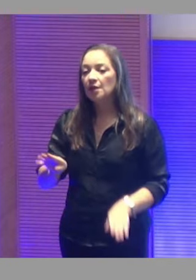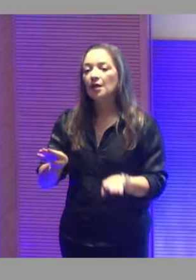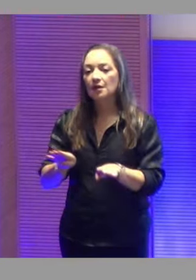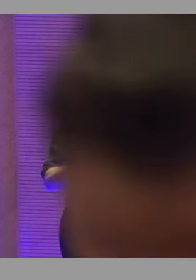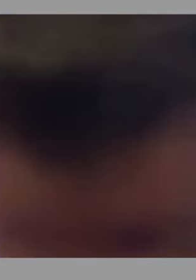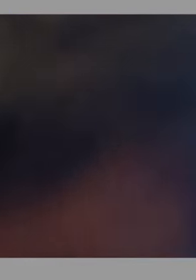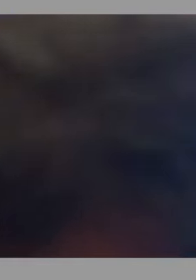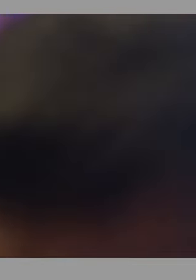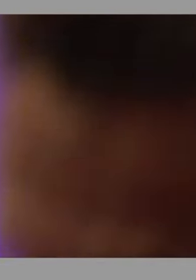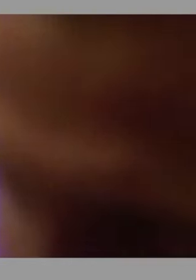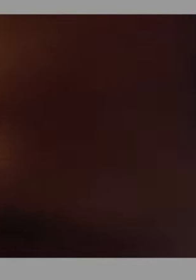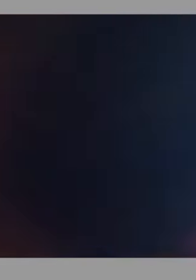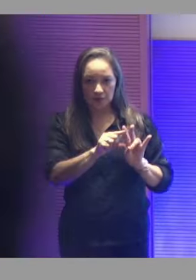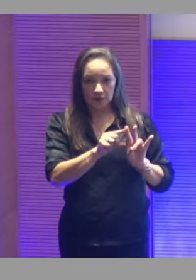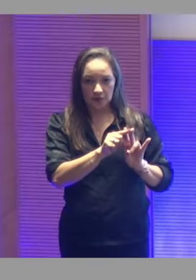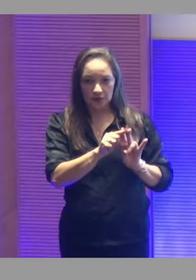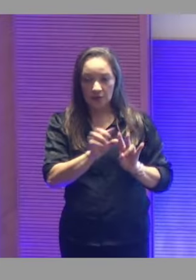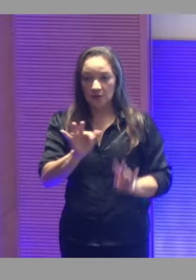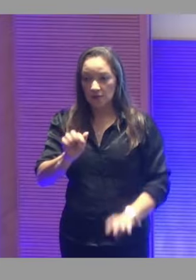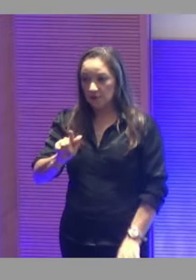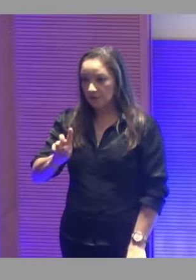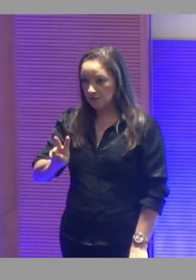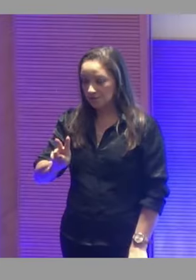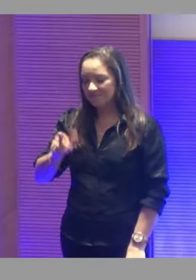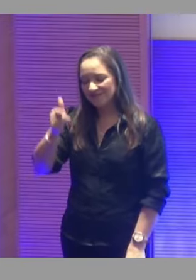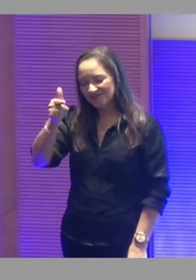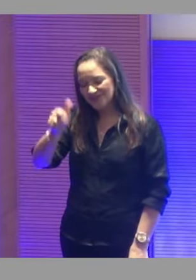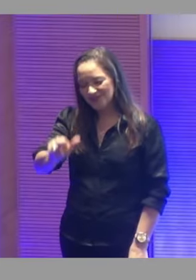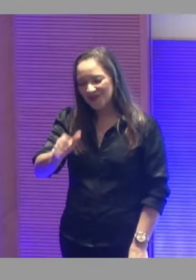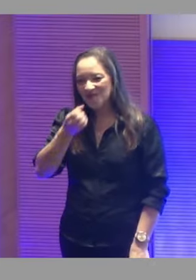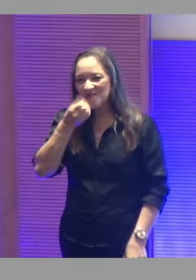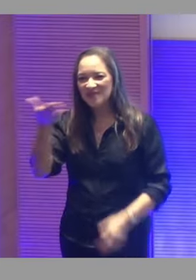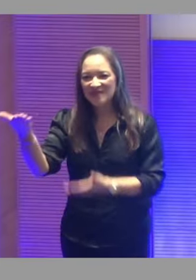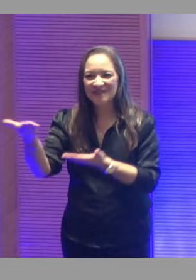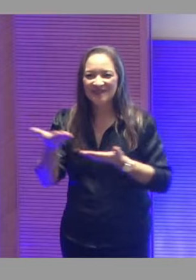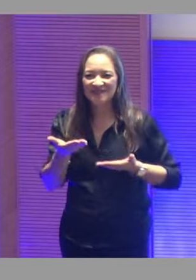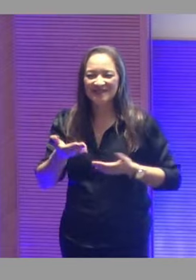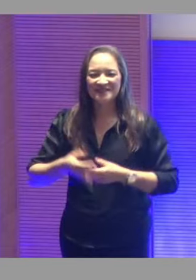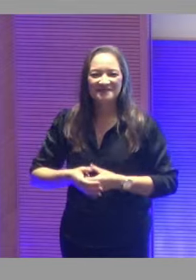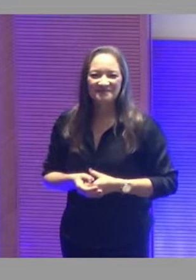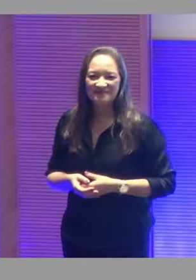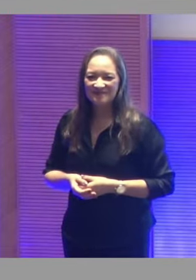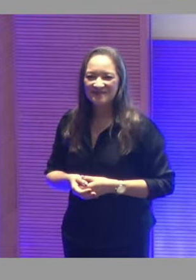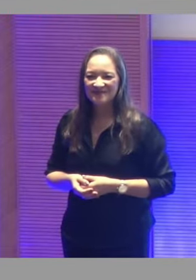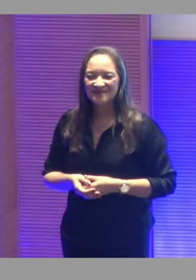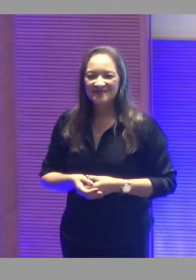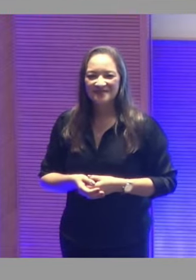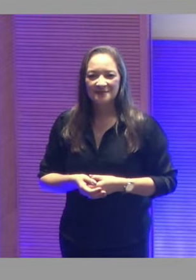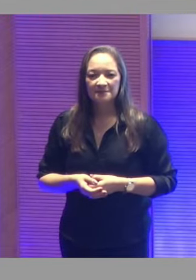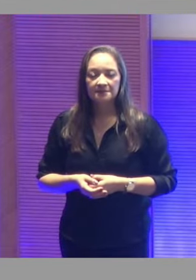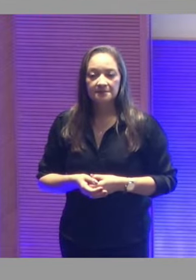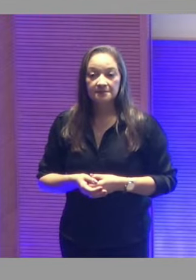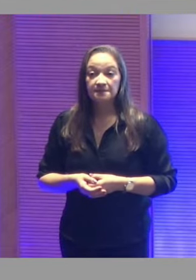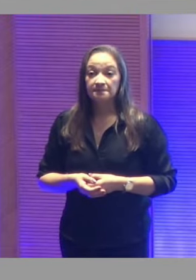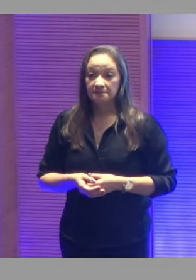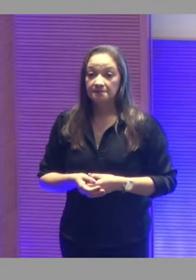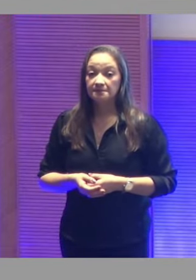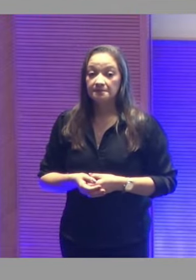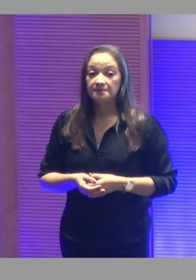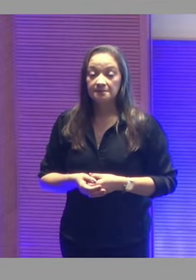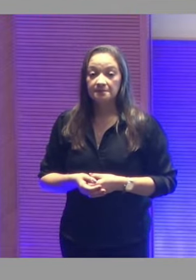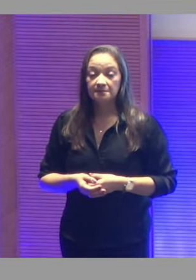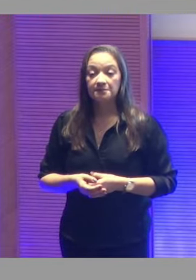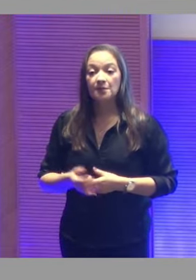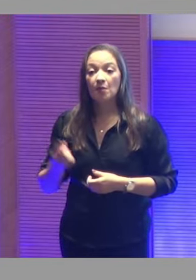LinkedIn da FGV então mais uma vez sejam todos bem-vindos e bem-vindas primeiramente eu